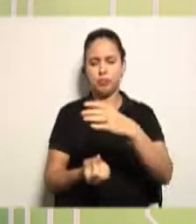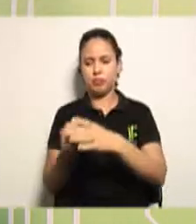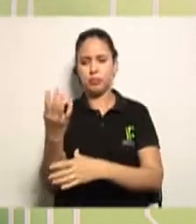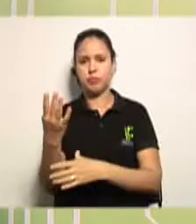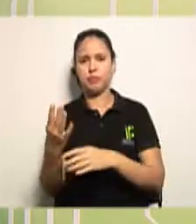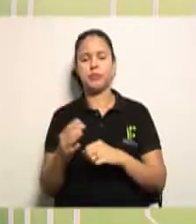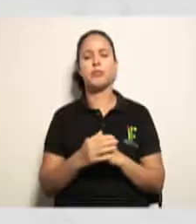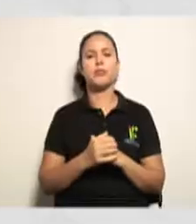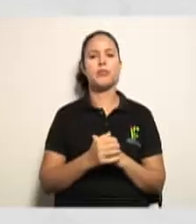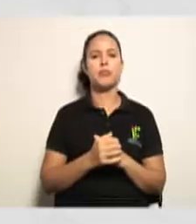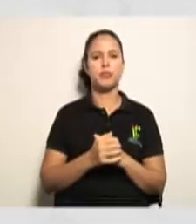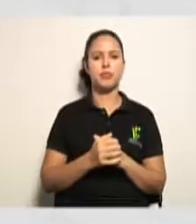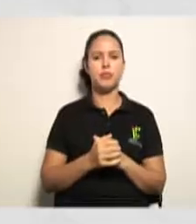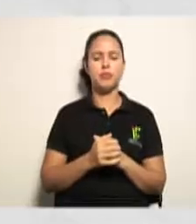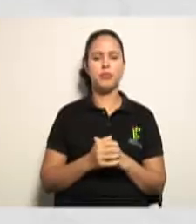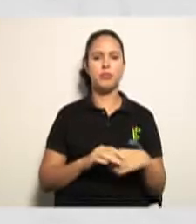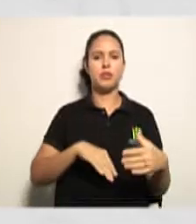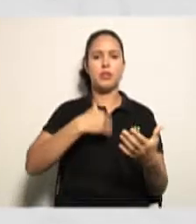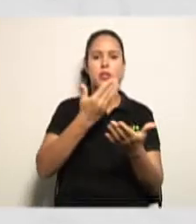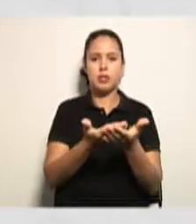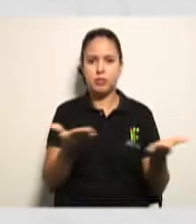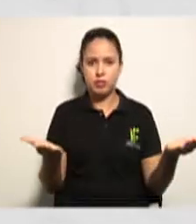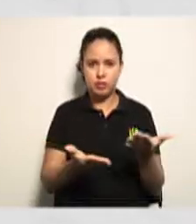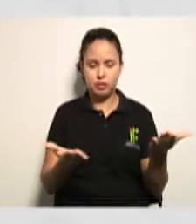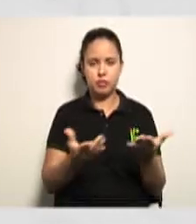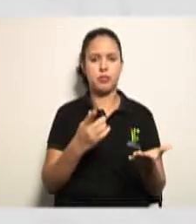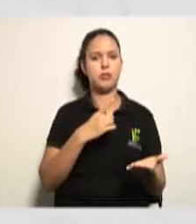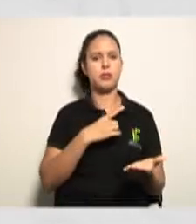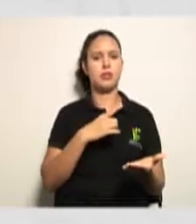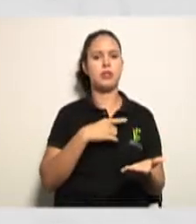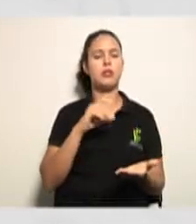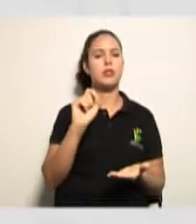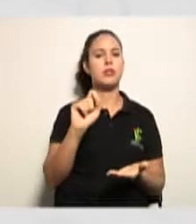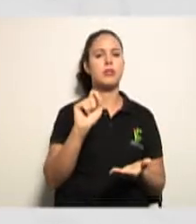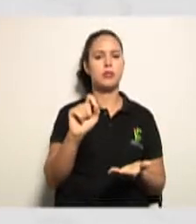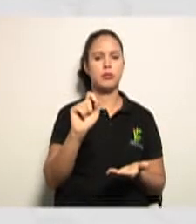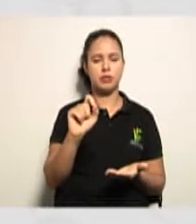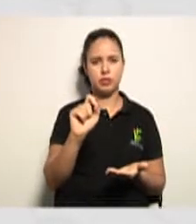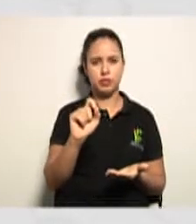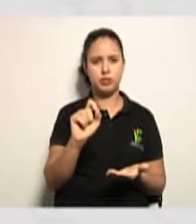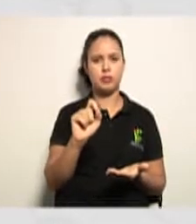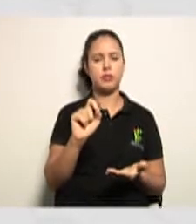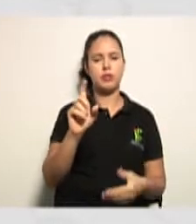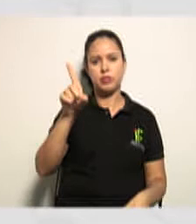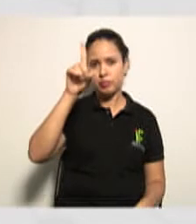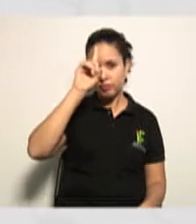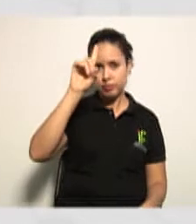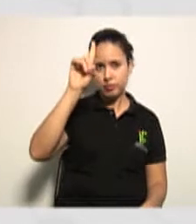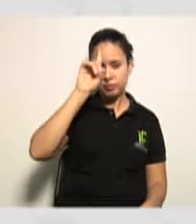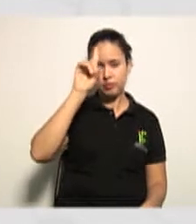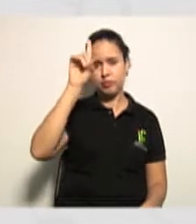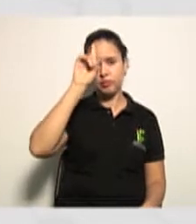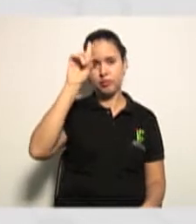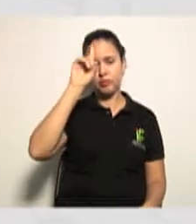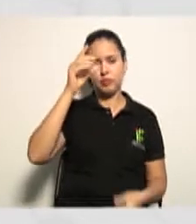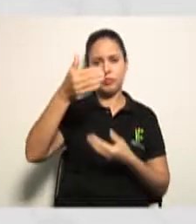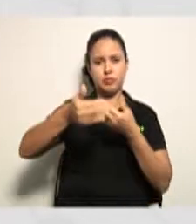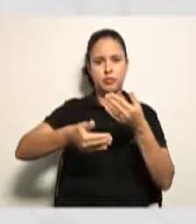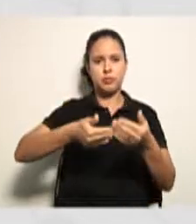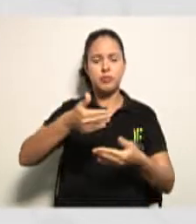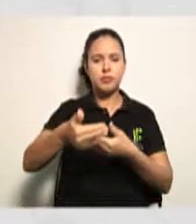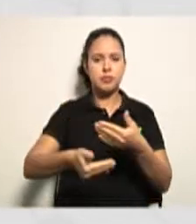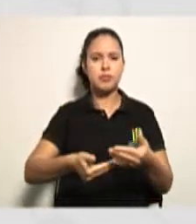chega na fase moderna, que trouxe algumas questões em relação ao dia a dia, a esse